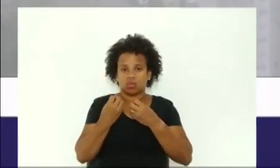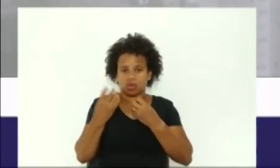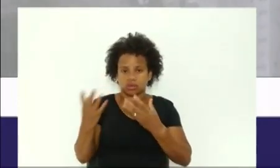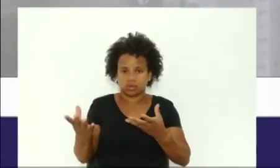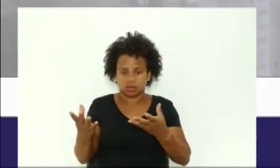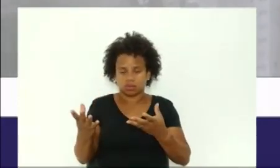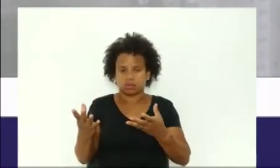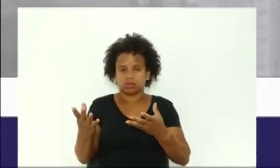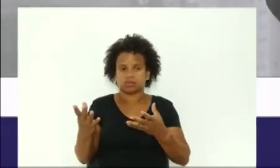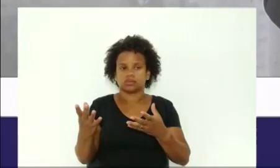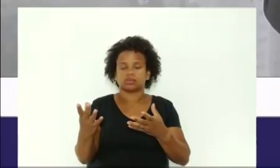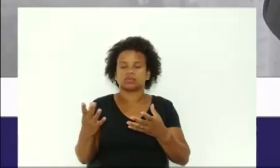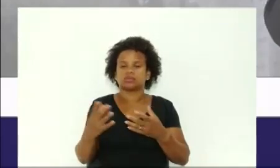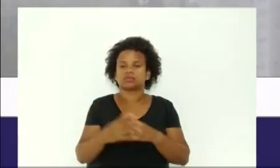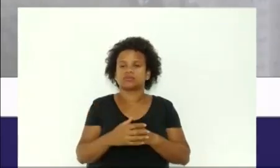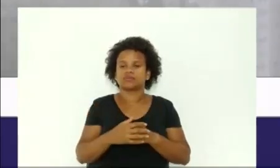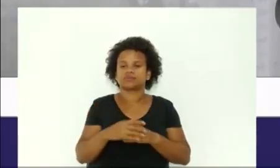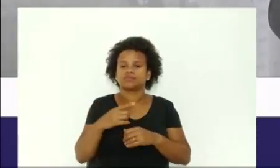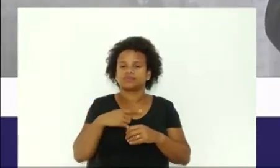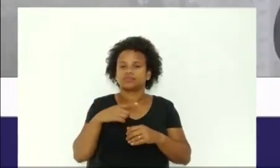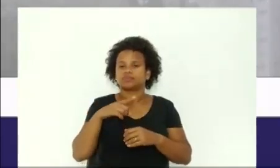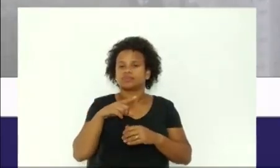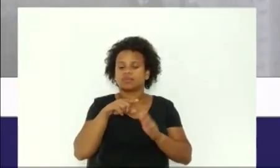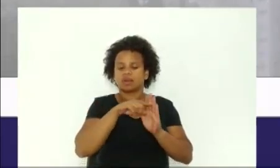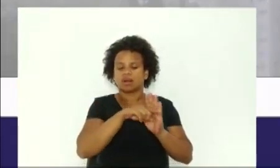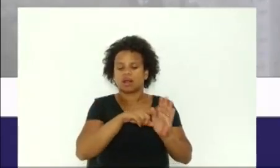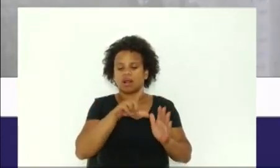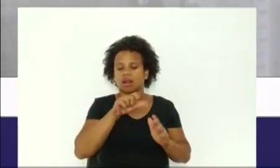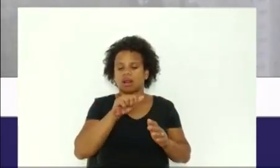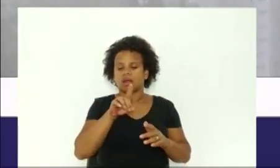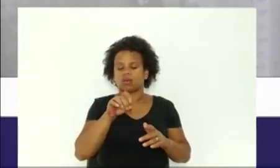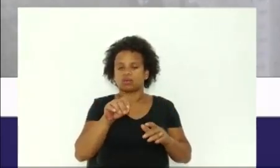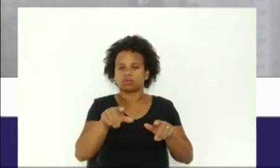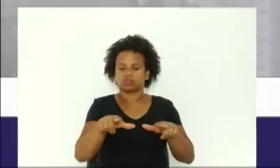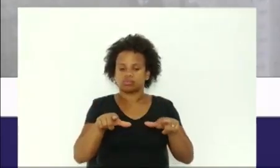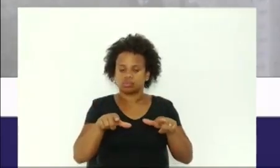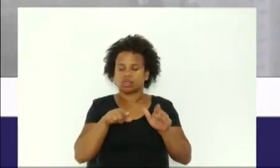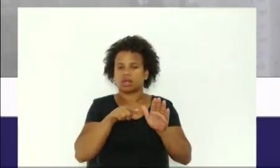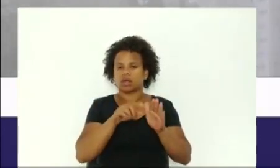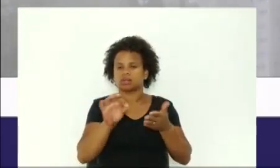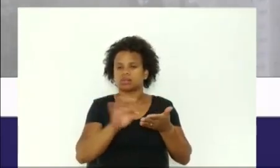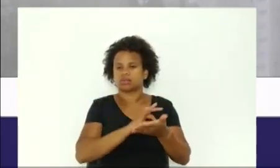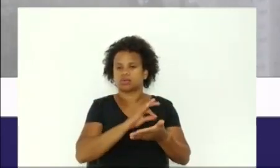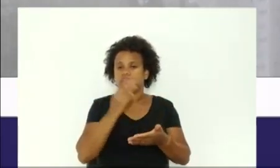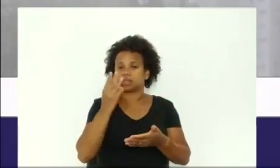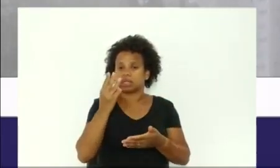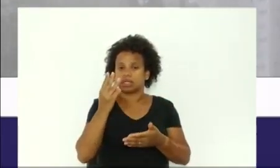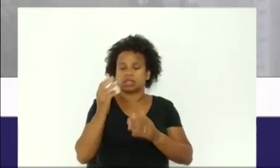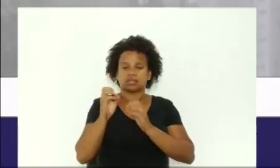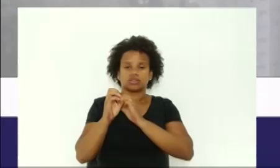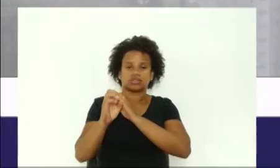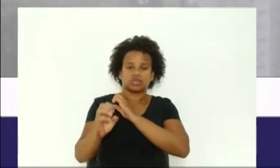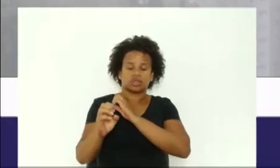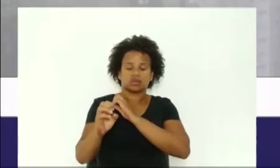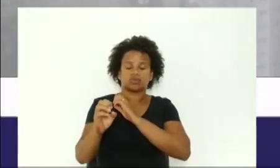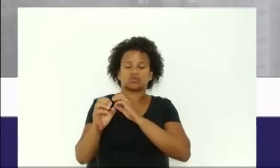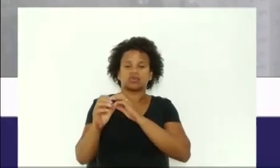foram feitos lá um laudo de avaliação com assinatura de três engenheiros, né, ele remonta ao valor total de